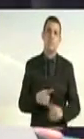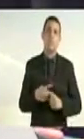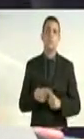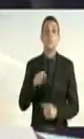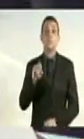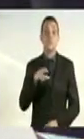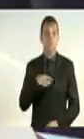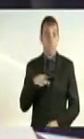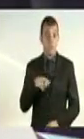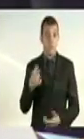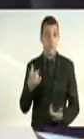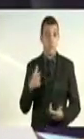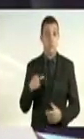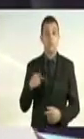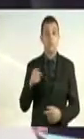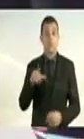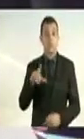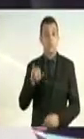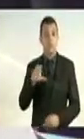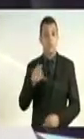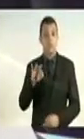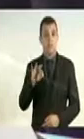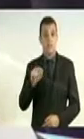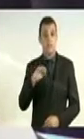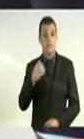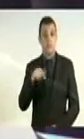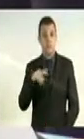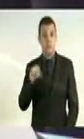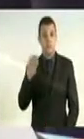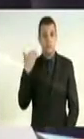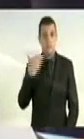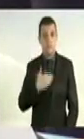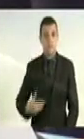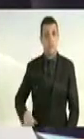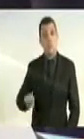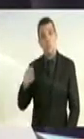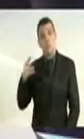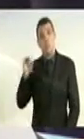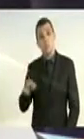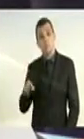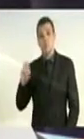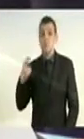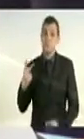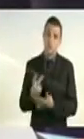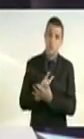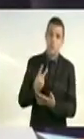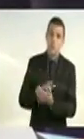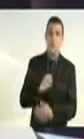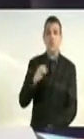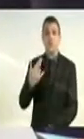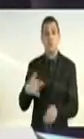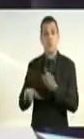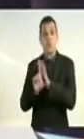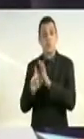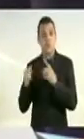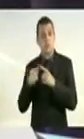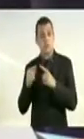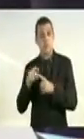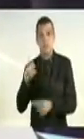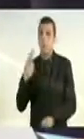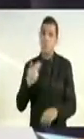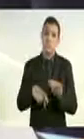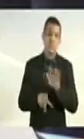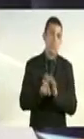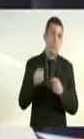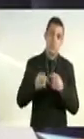correta. Ou ela é legal ou ela é ilegal. Se a licitação tem algum vício, então, pelo bem da administração pública,